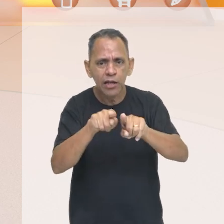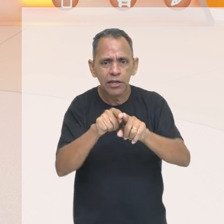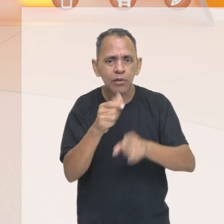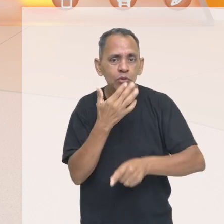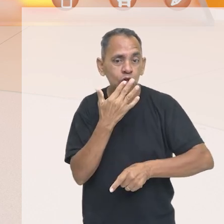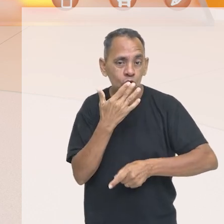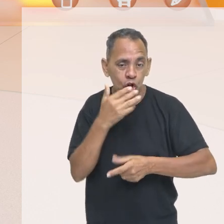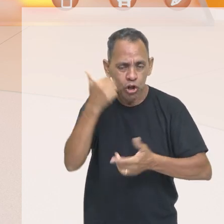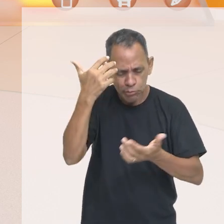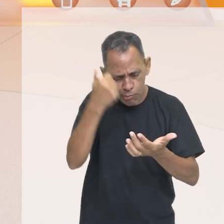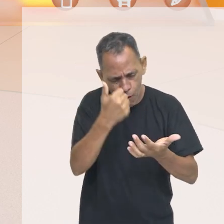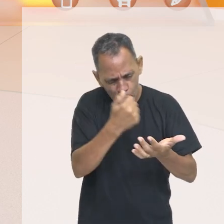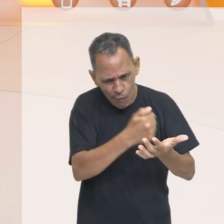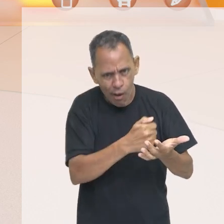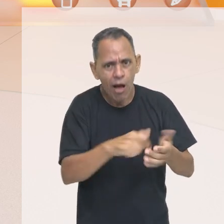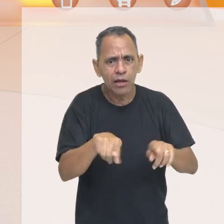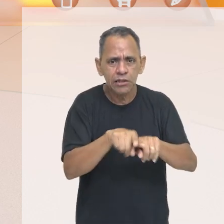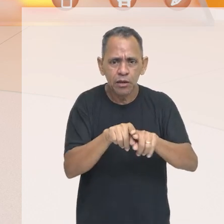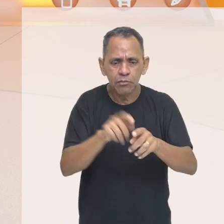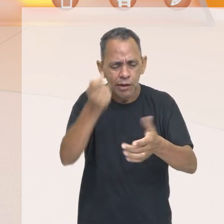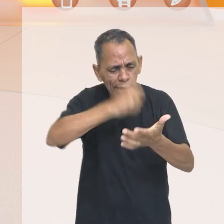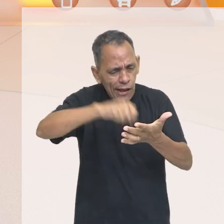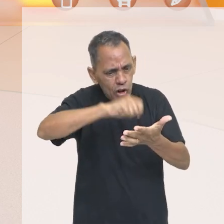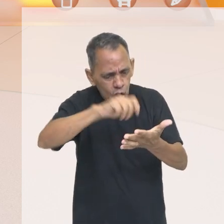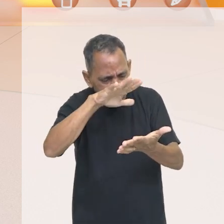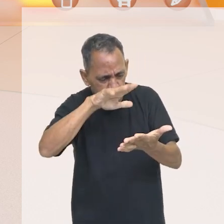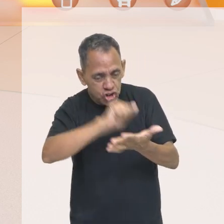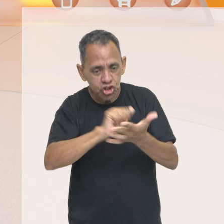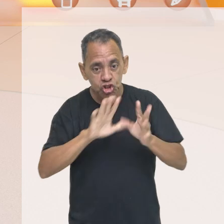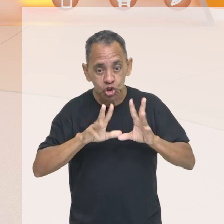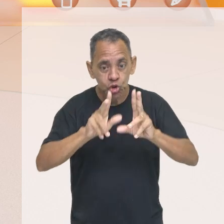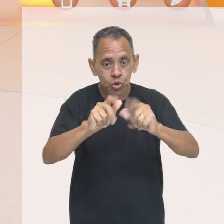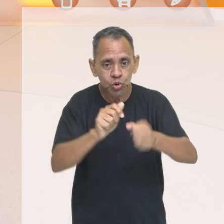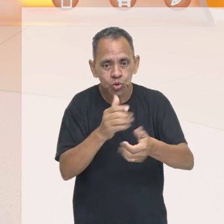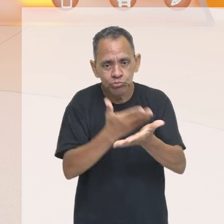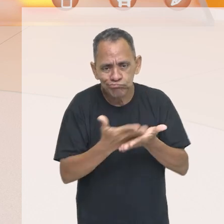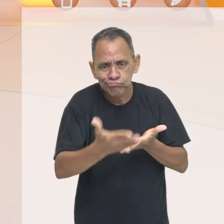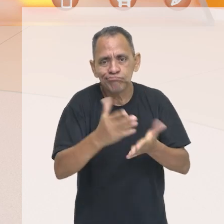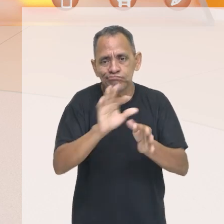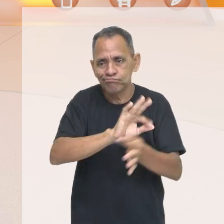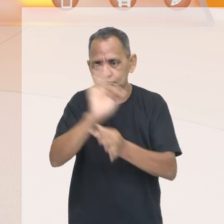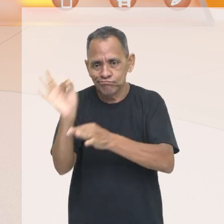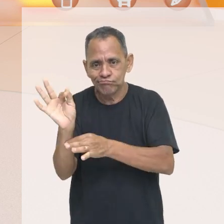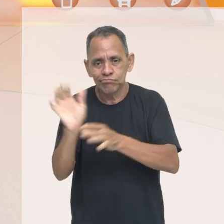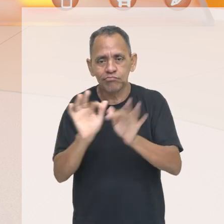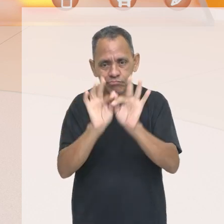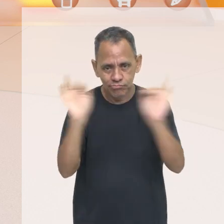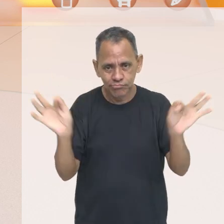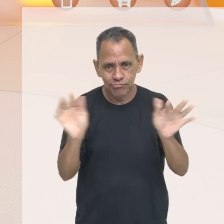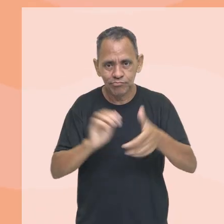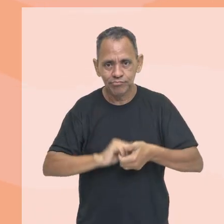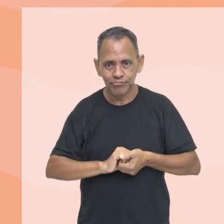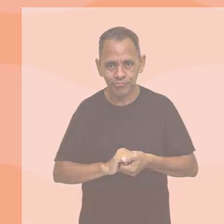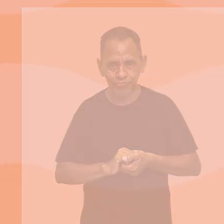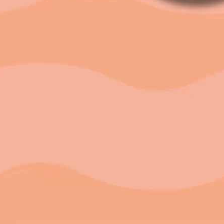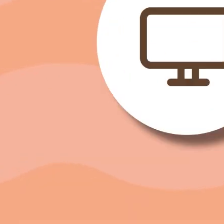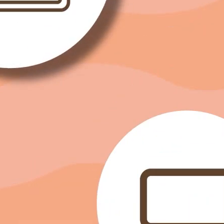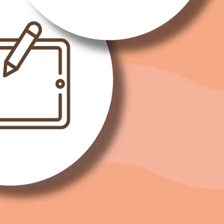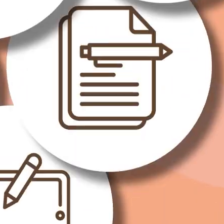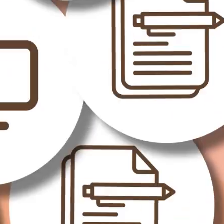as suas canetas coloridas, tome nota dos pontos importantes e vamos à aula.